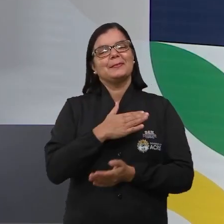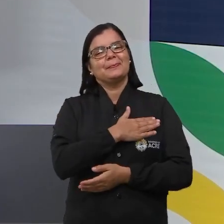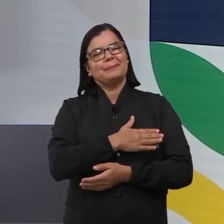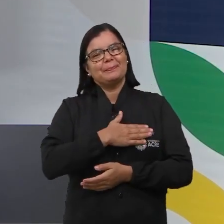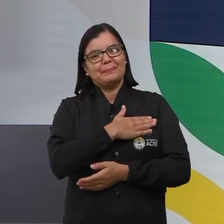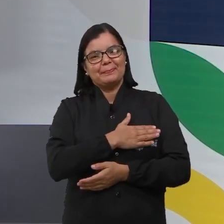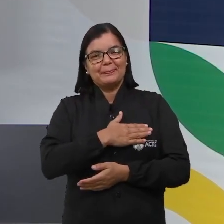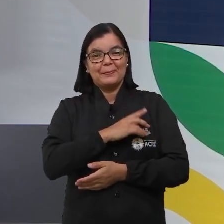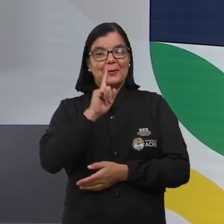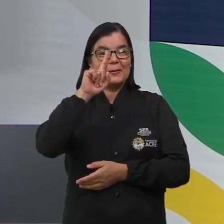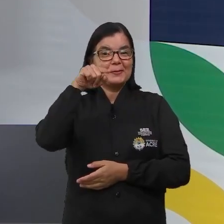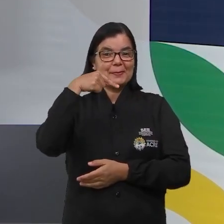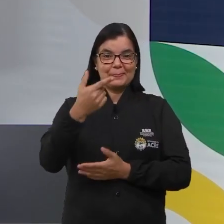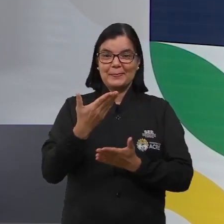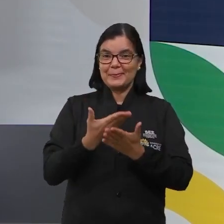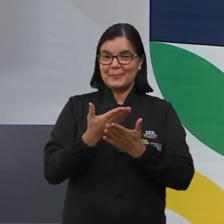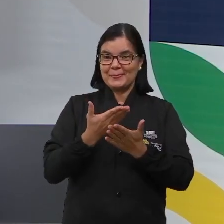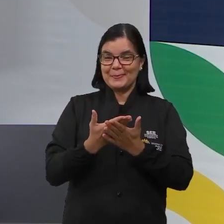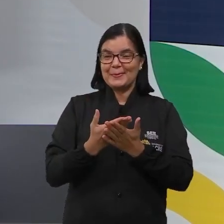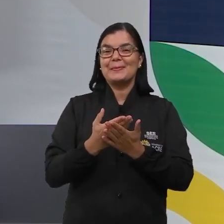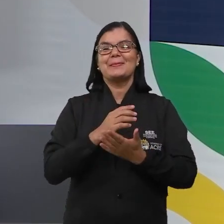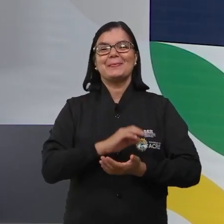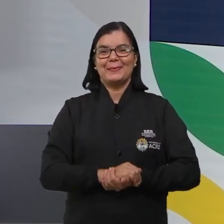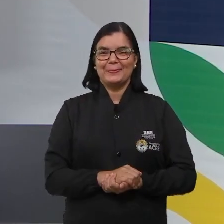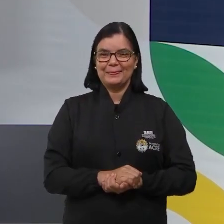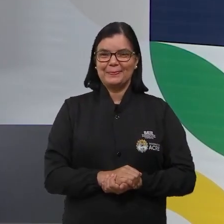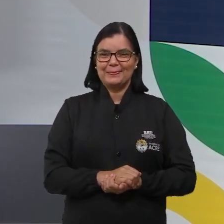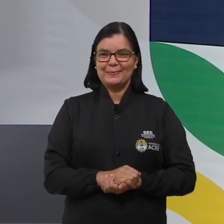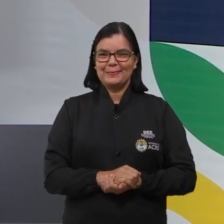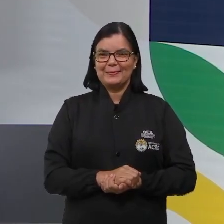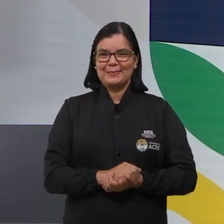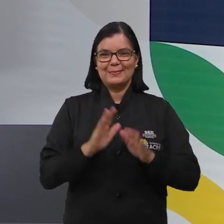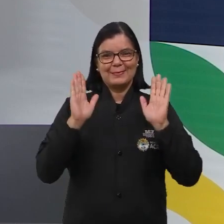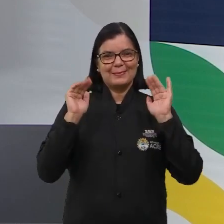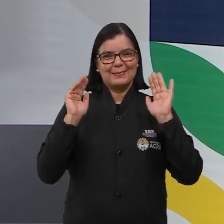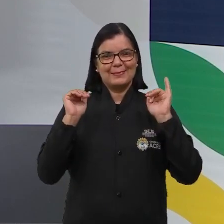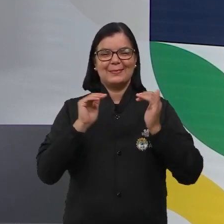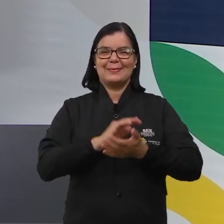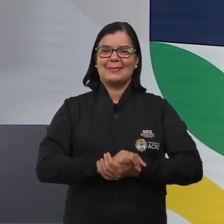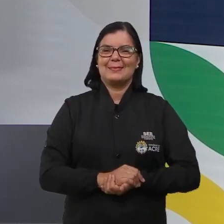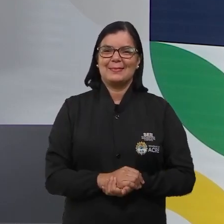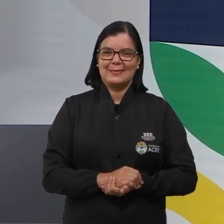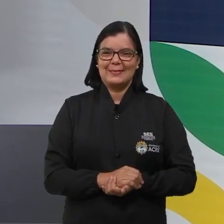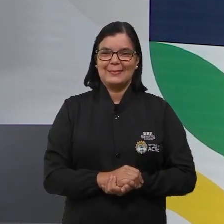Foi um prazer. A gente se encontra daqui a pouco numa próxima aula, viu? Até lá!